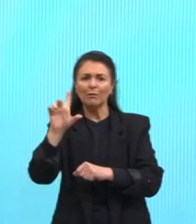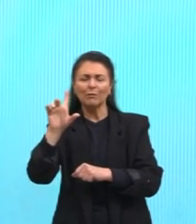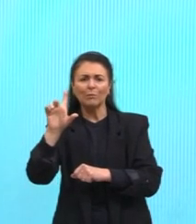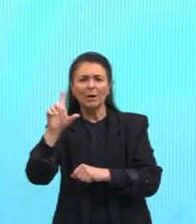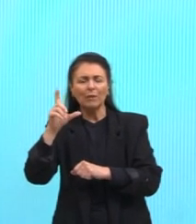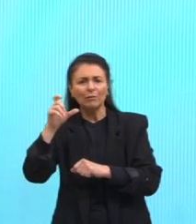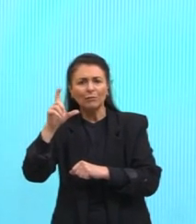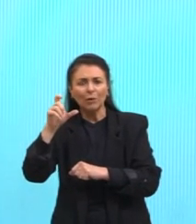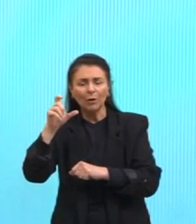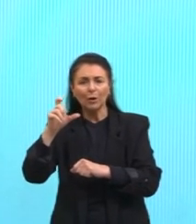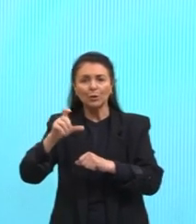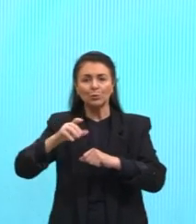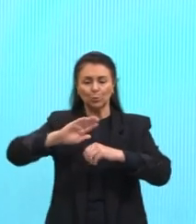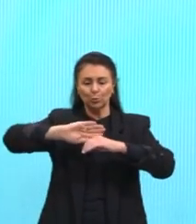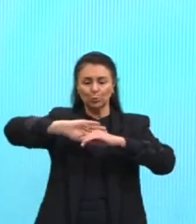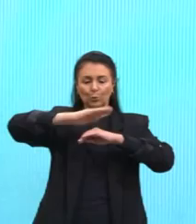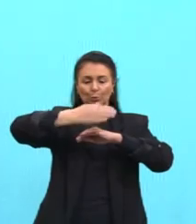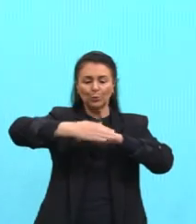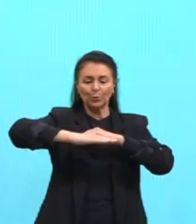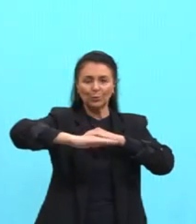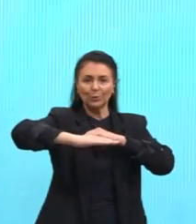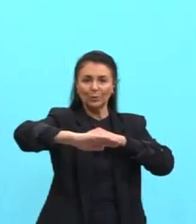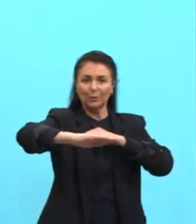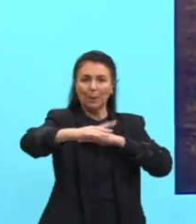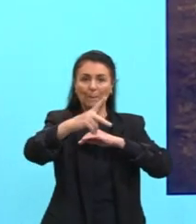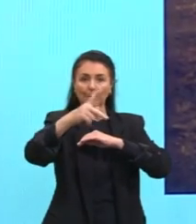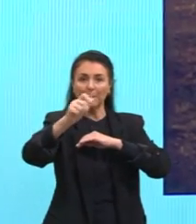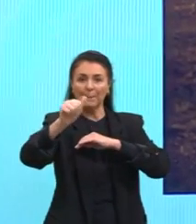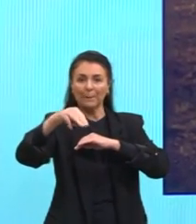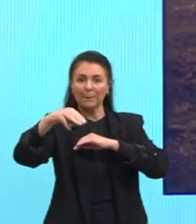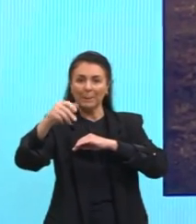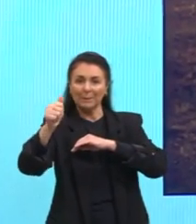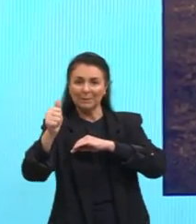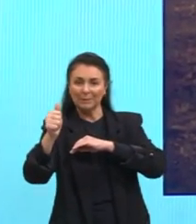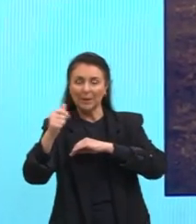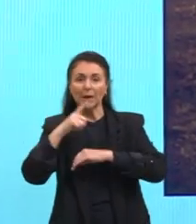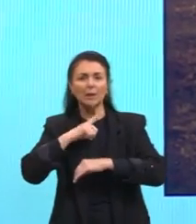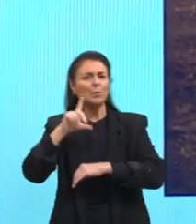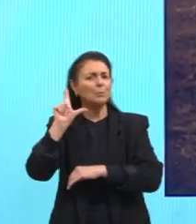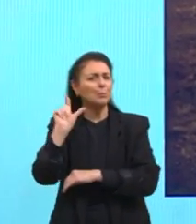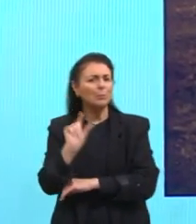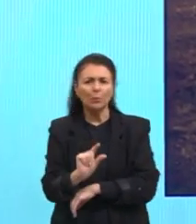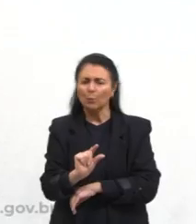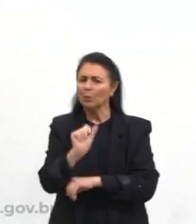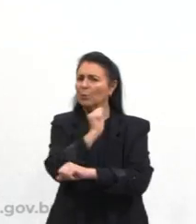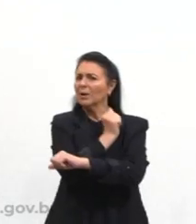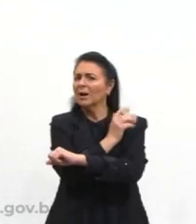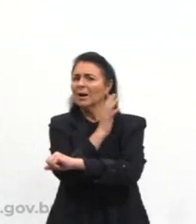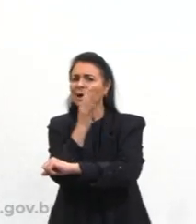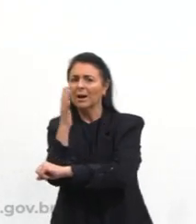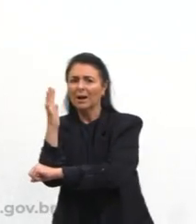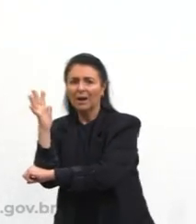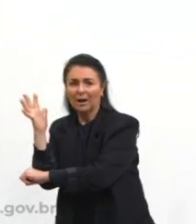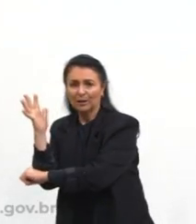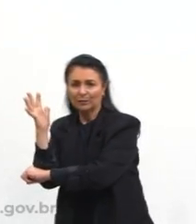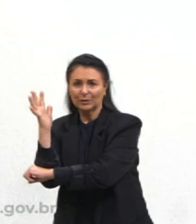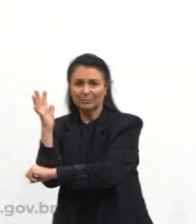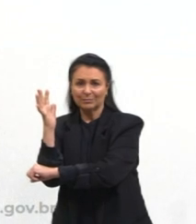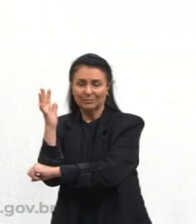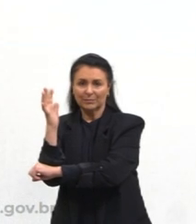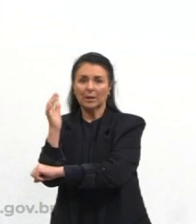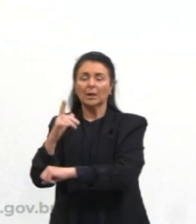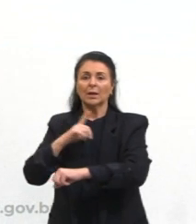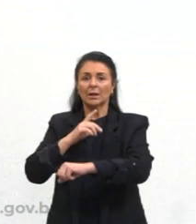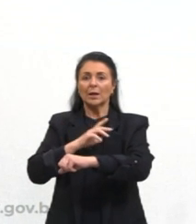né Não tem quase árvores né pouquíssimas árvores arbusto alguma coisa